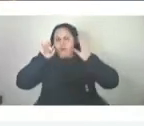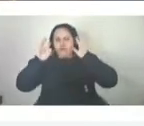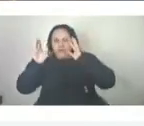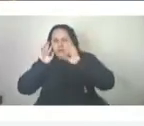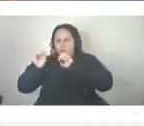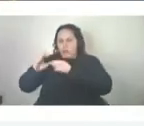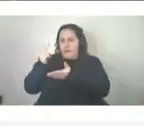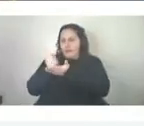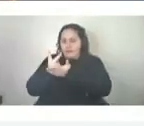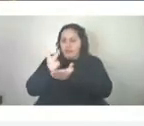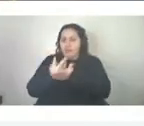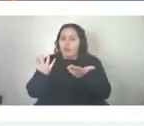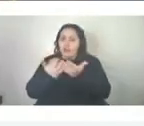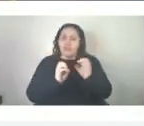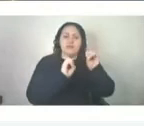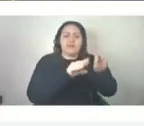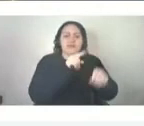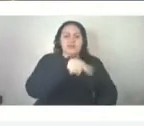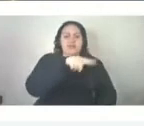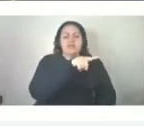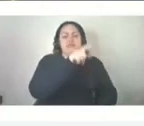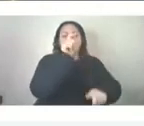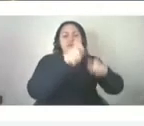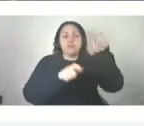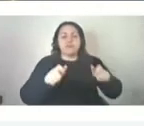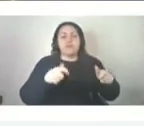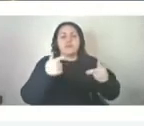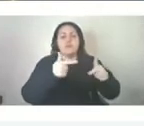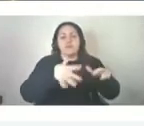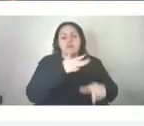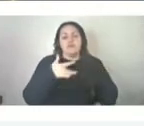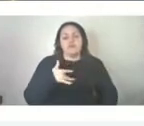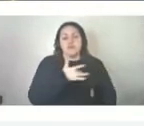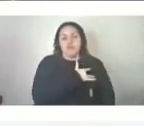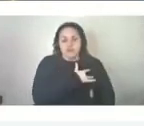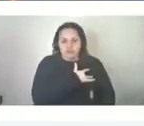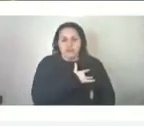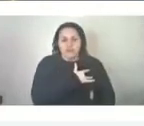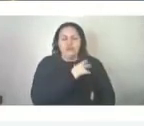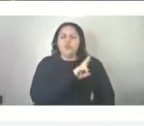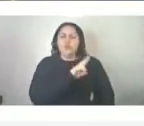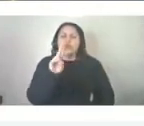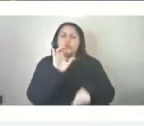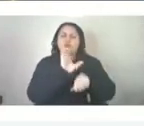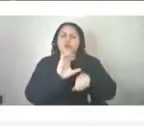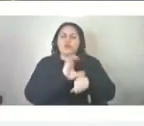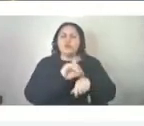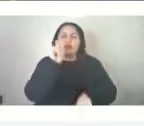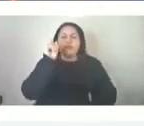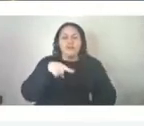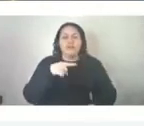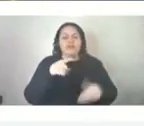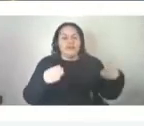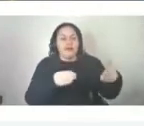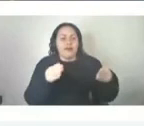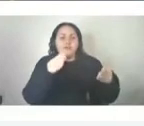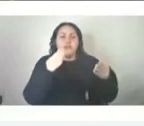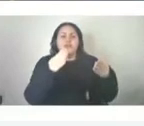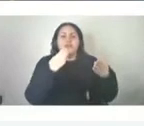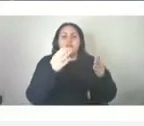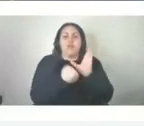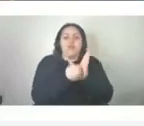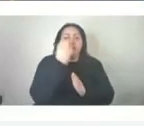dentro de uma formação de agentes comunitários de saúde. O nome do curso era Caminhos da Criação para a Promoção da Saúde, onde